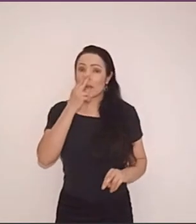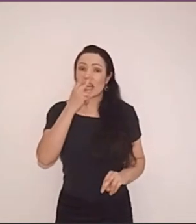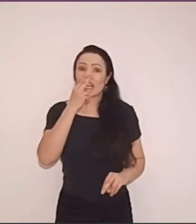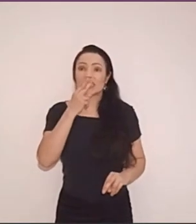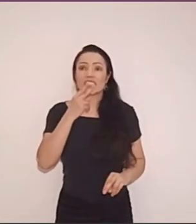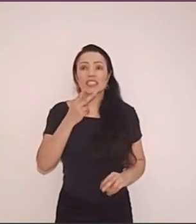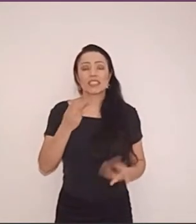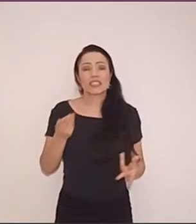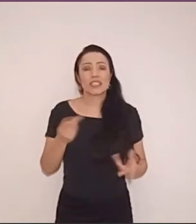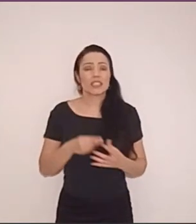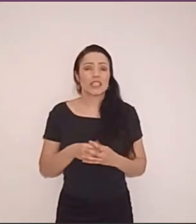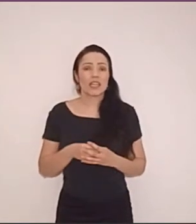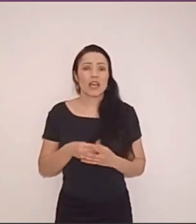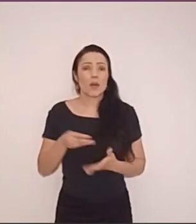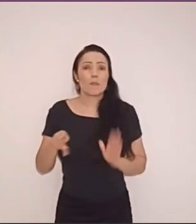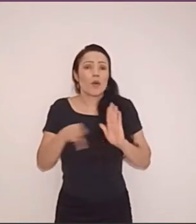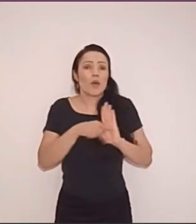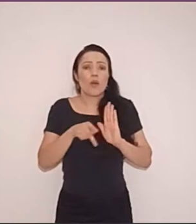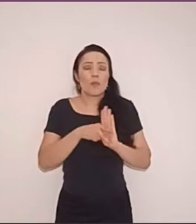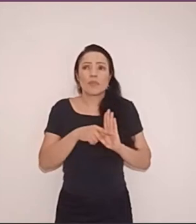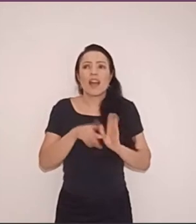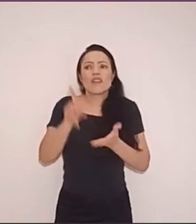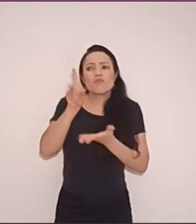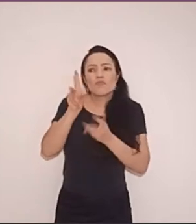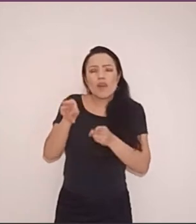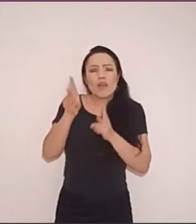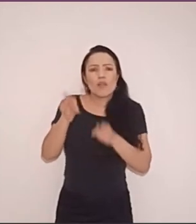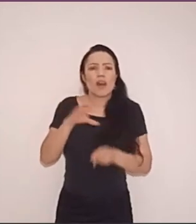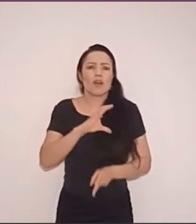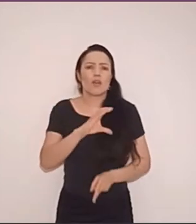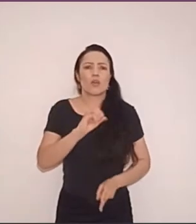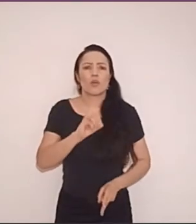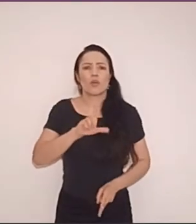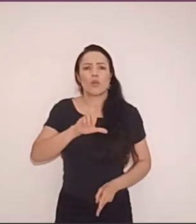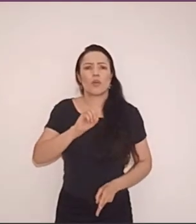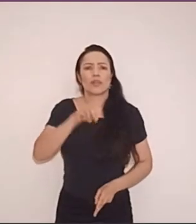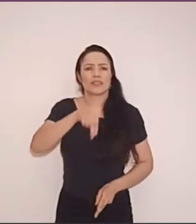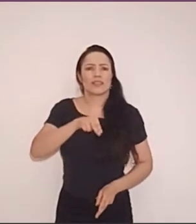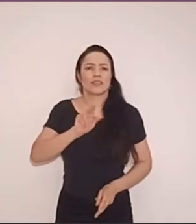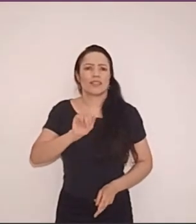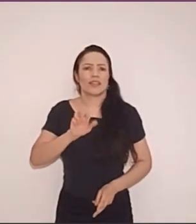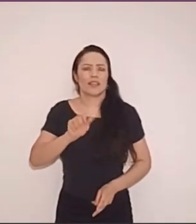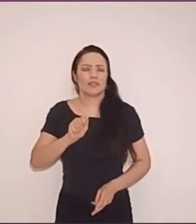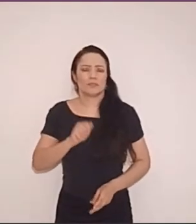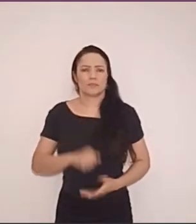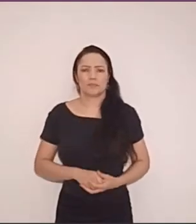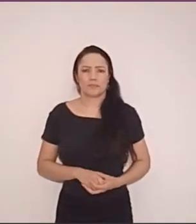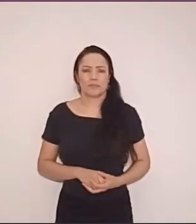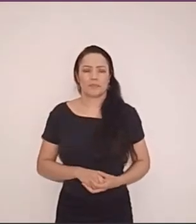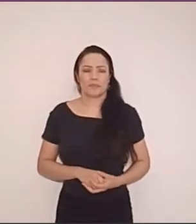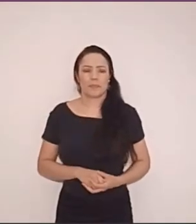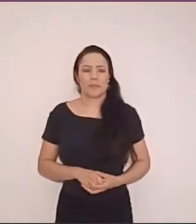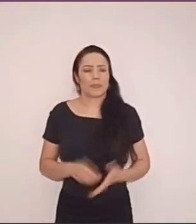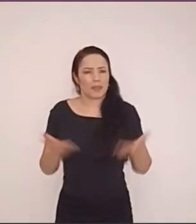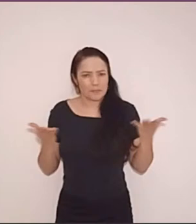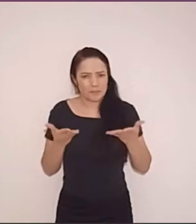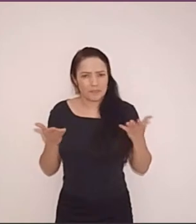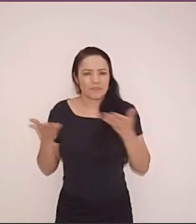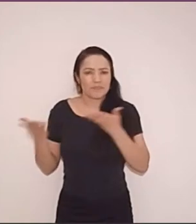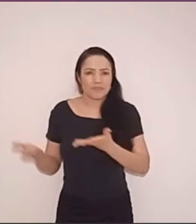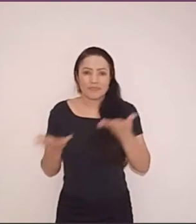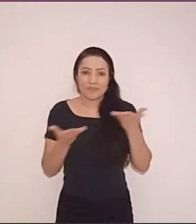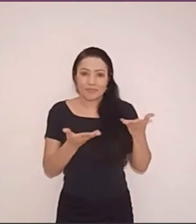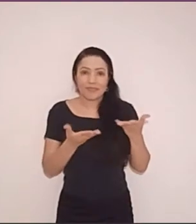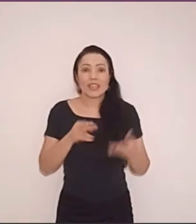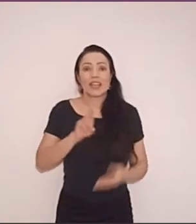pautada na experiência dos colonizadores né vão pegando o gancho vou passar agora a bola para o Renato